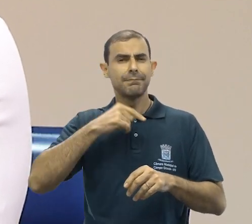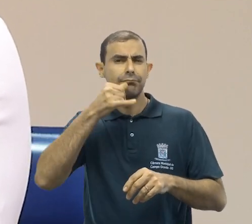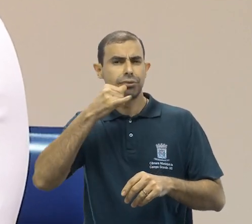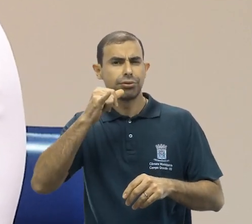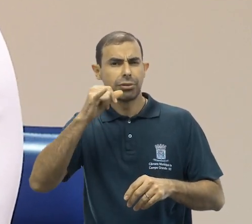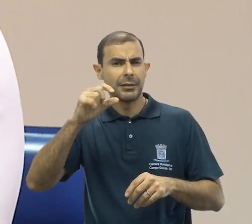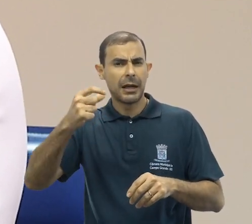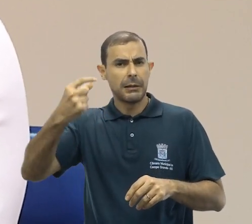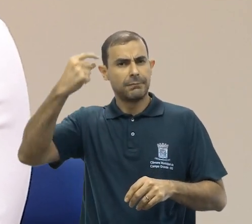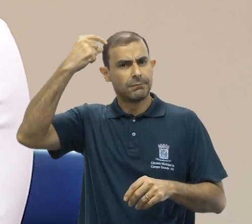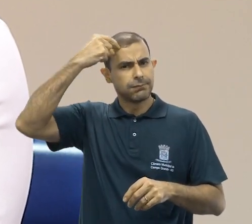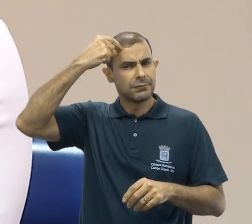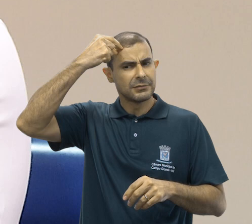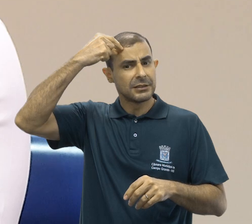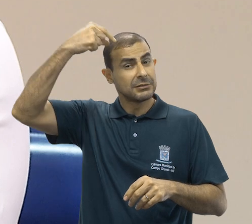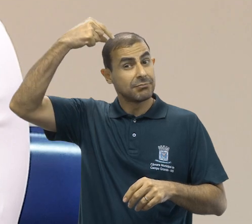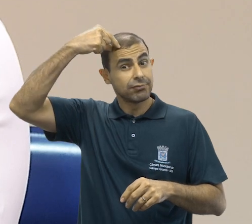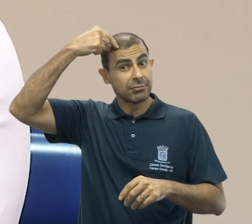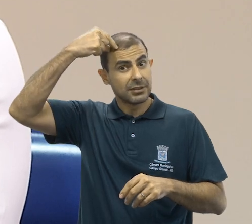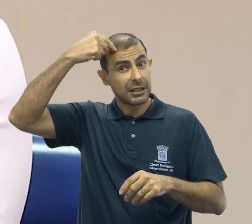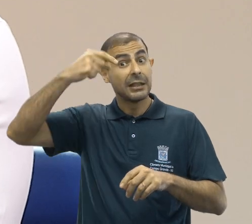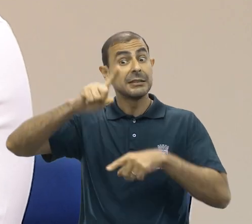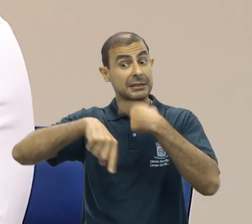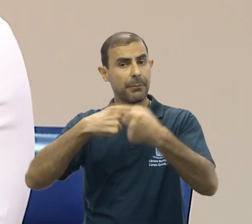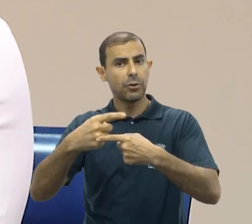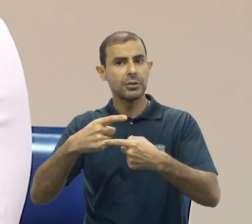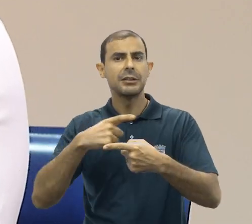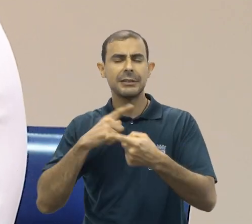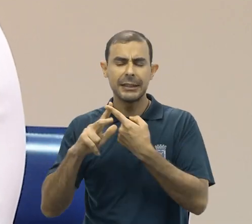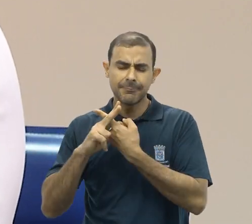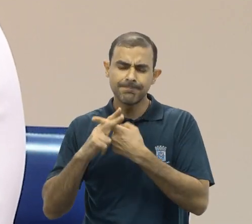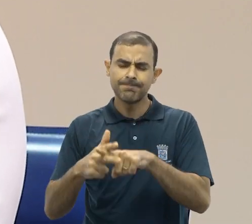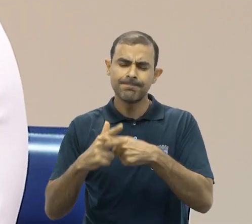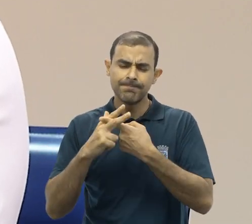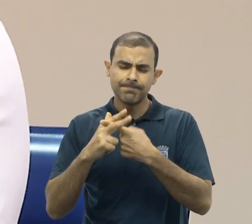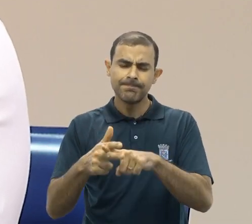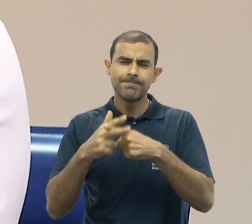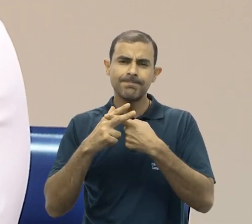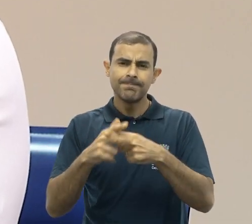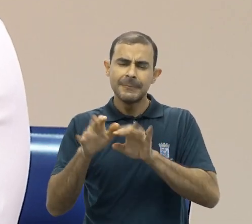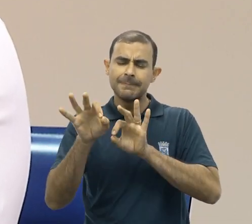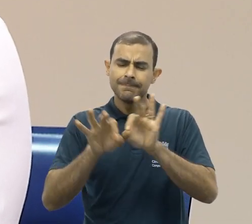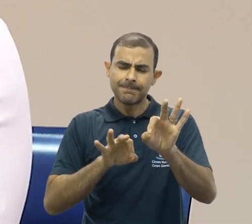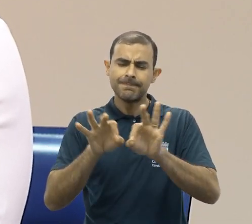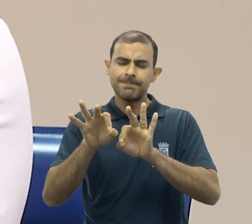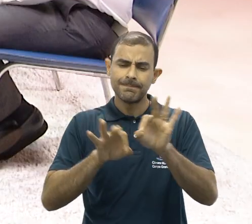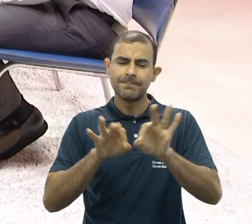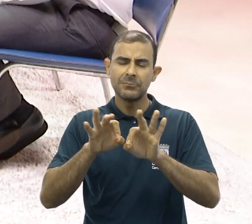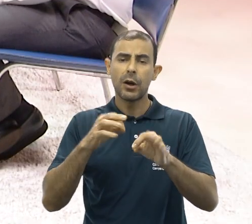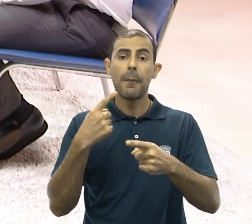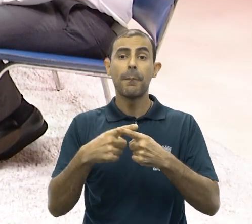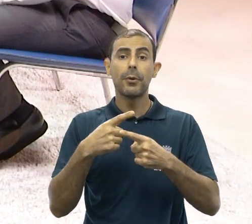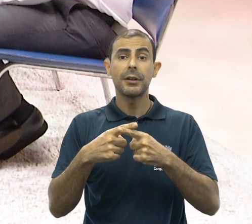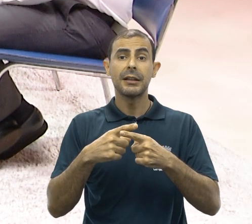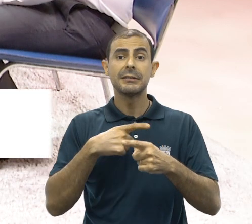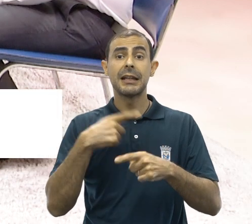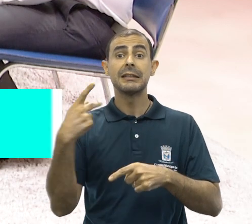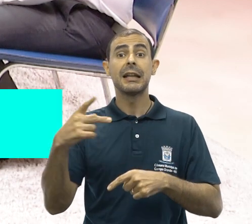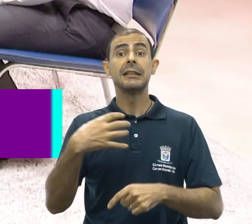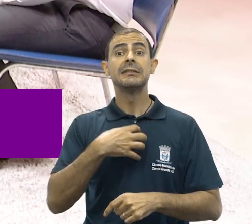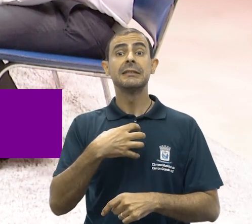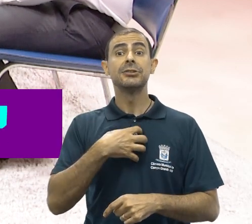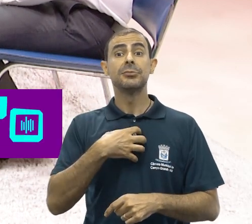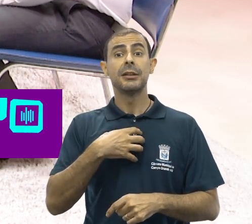eletrodo, que o pessoal fala até implantar o chip, né, tem que programar esse aparelho de forma a regular